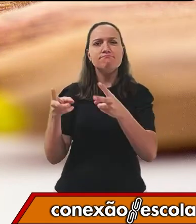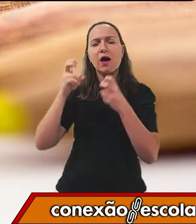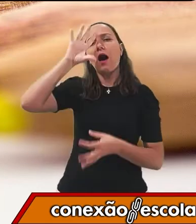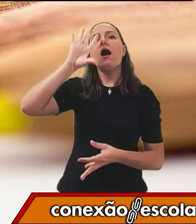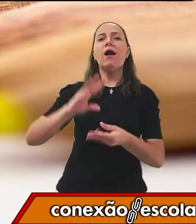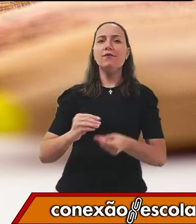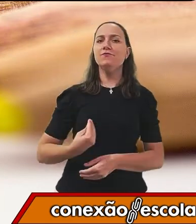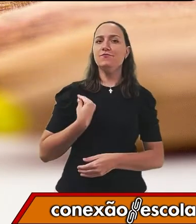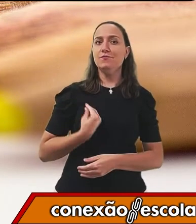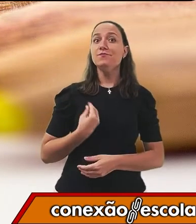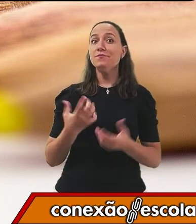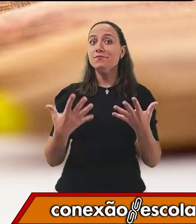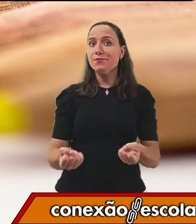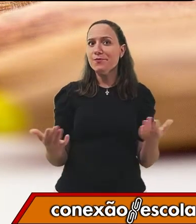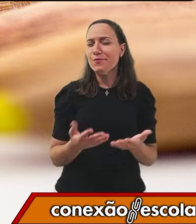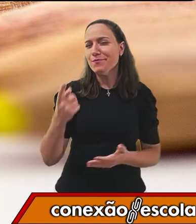isso?